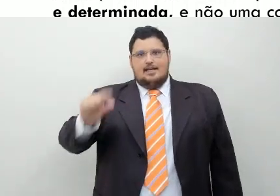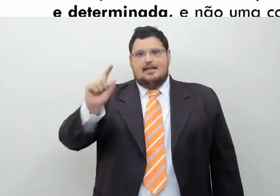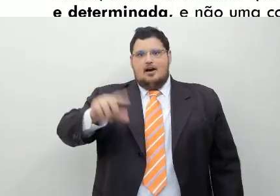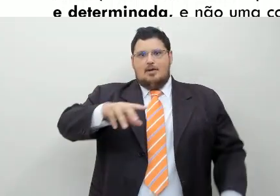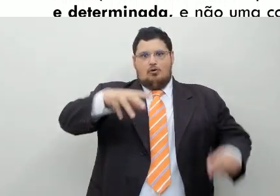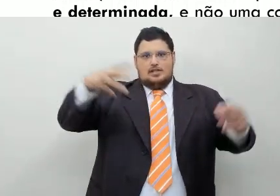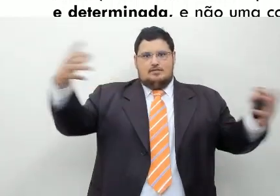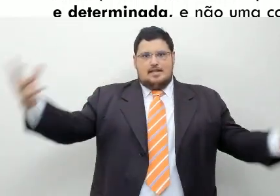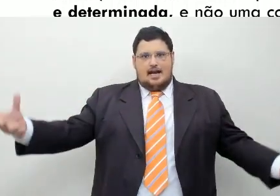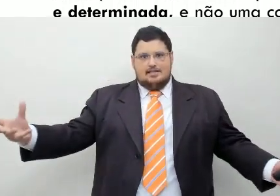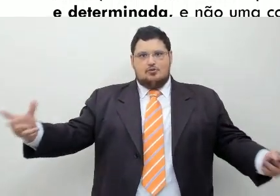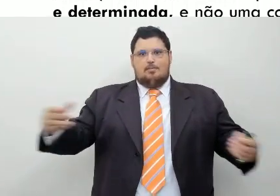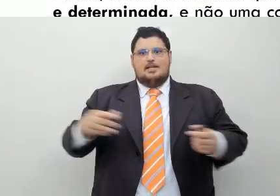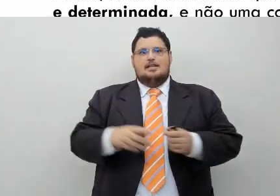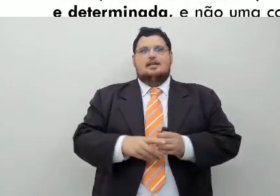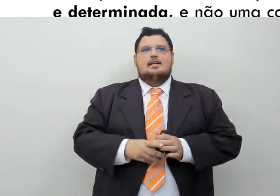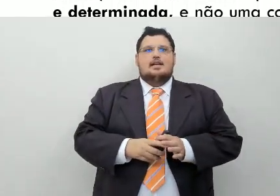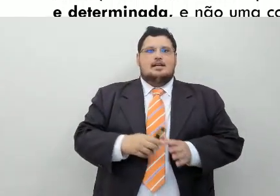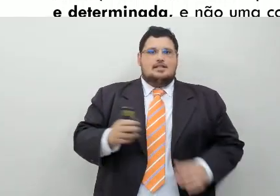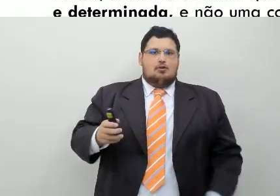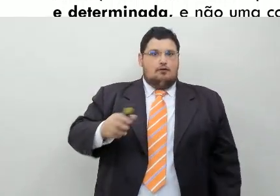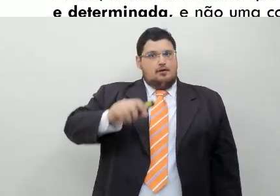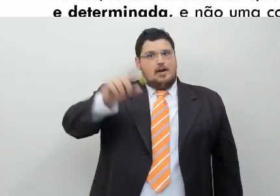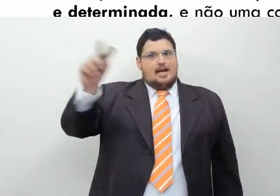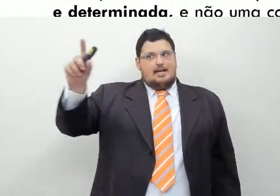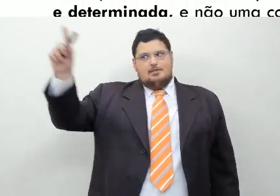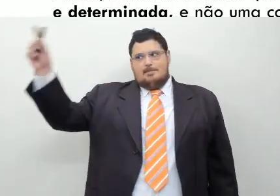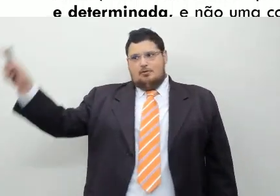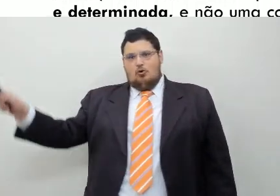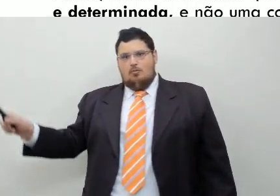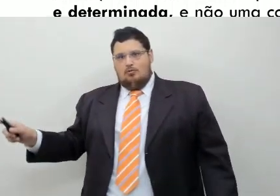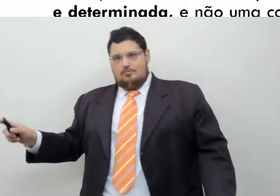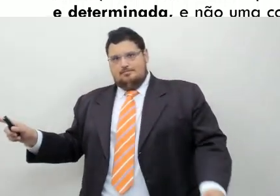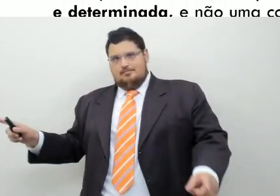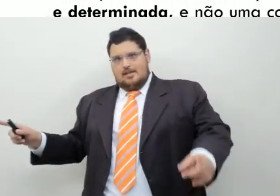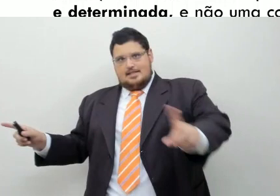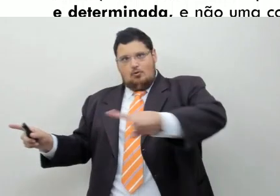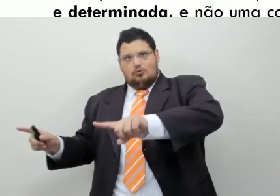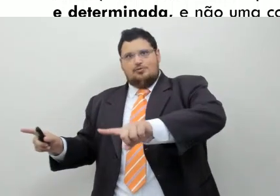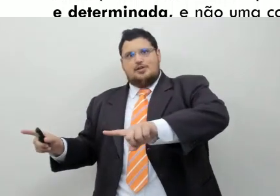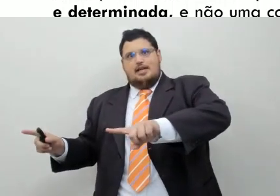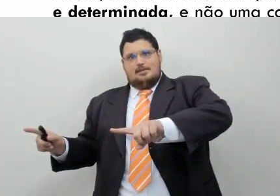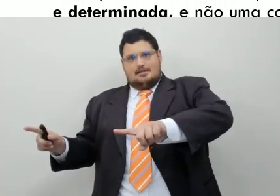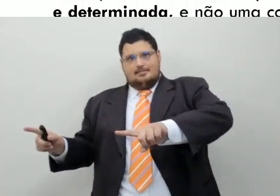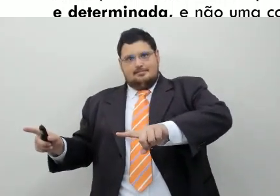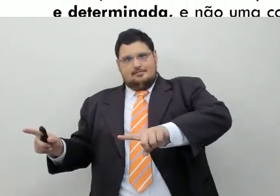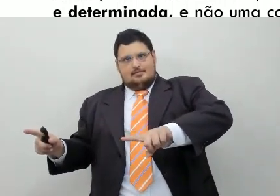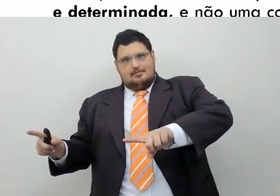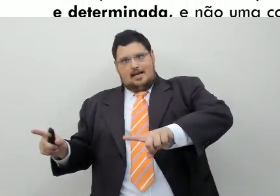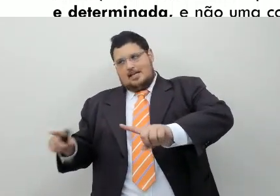determinada, e não uma coletividade sob pena de configurar crime de perigo comum, que são outros